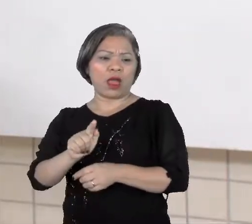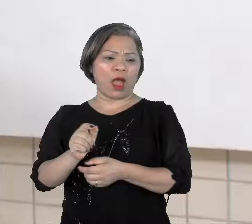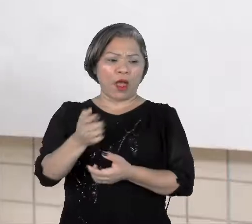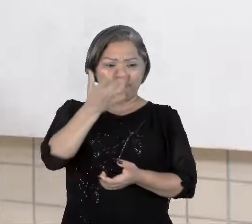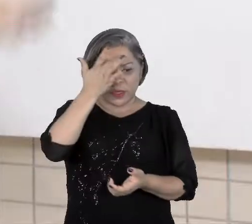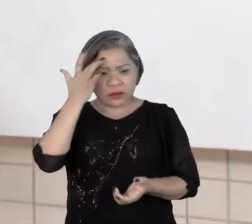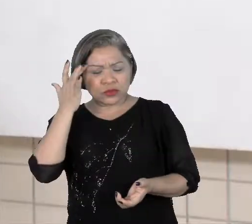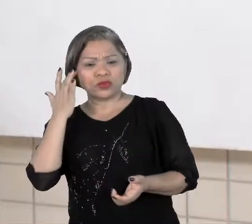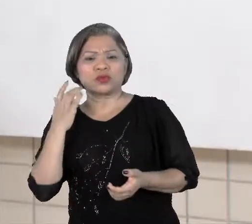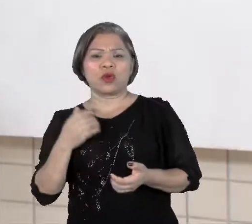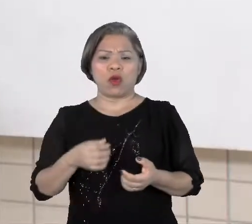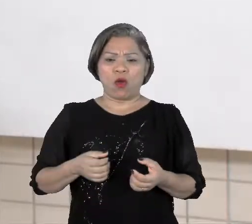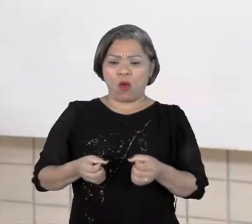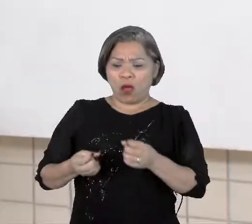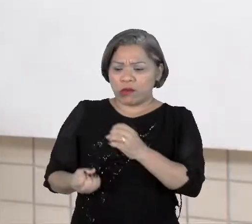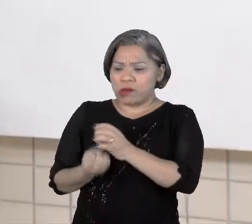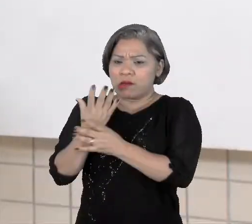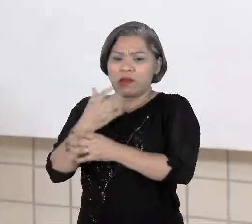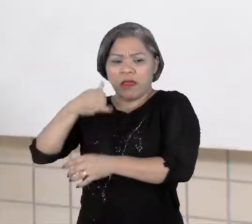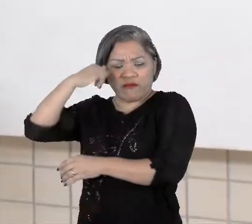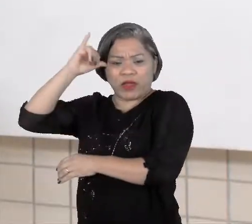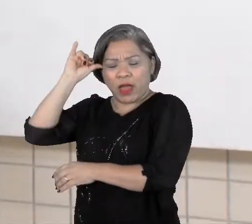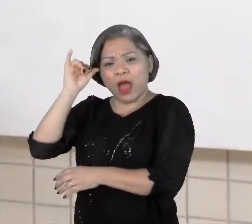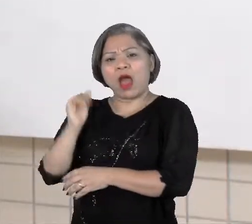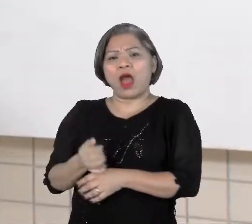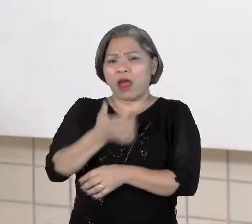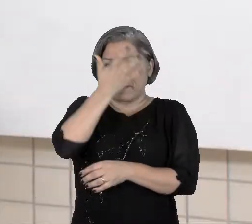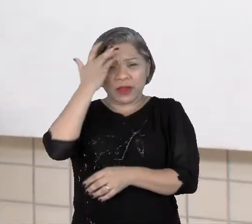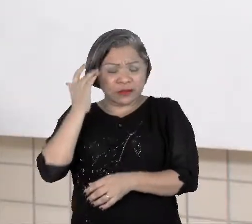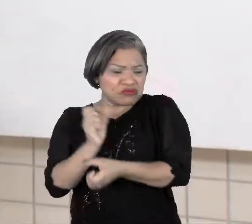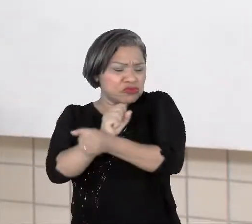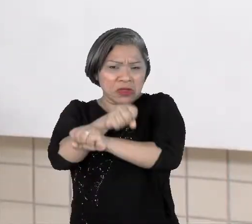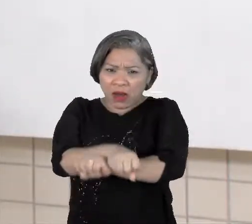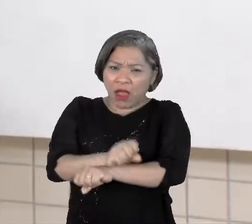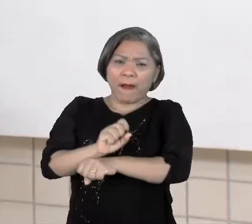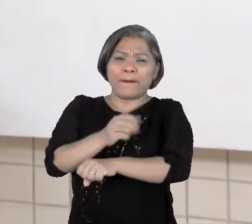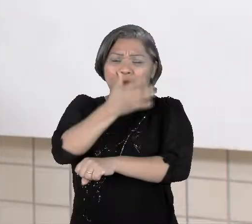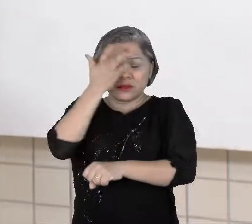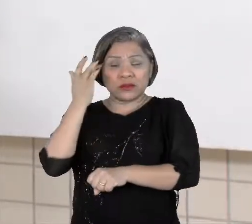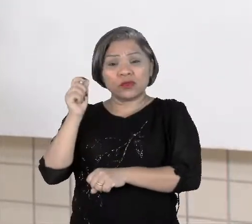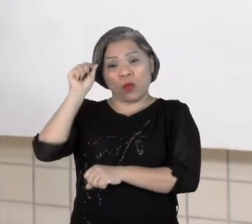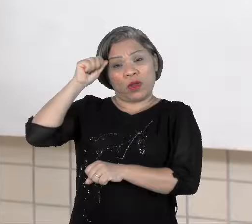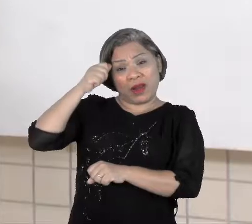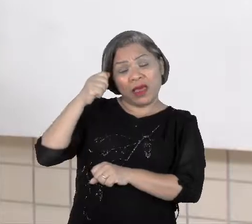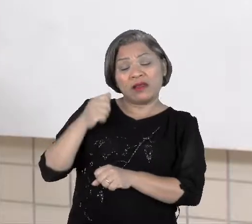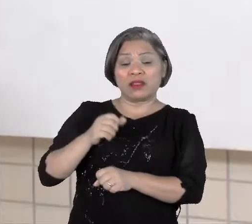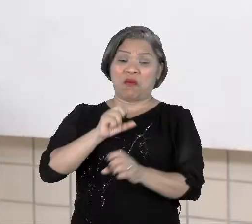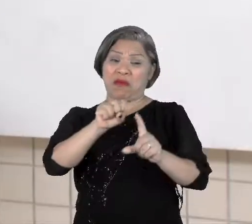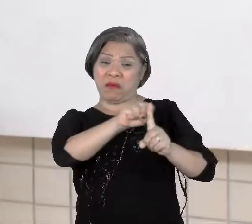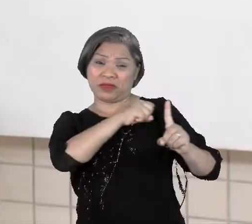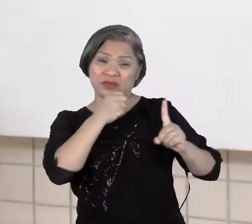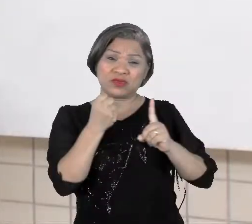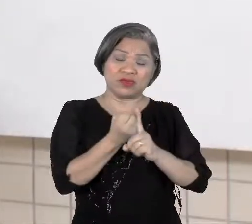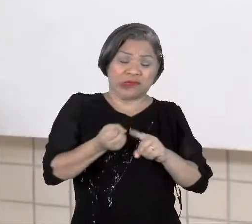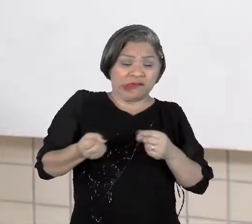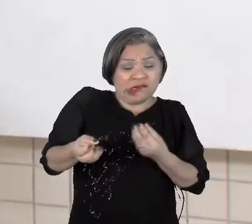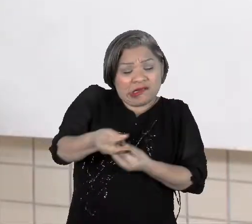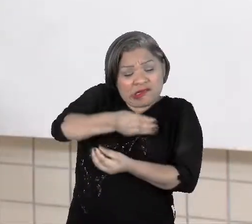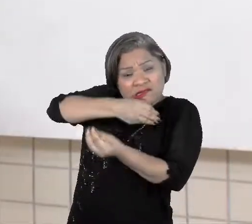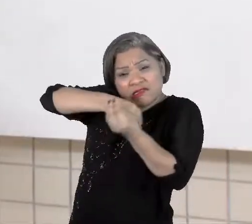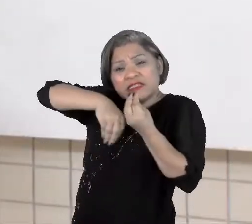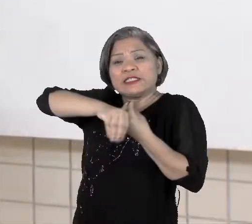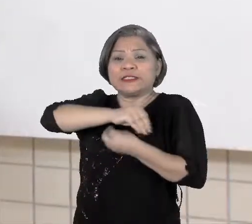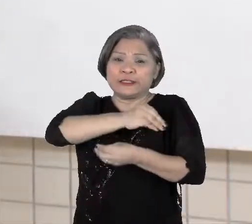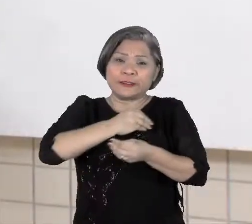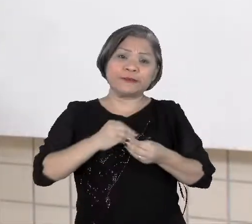a sociedade de Natividade, desde o início, certo? Ela é uma sociedade bastante heterogênea, uma sociedade pautada na utilização da